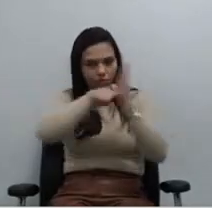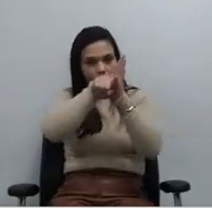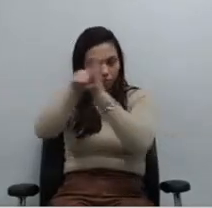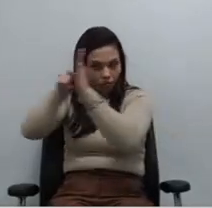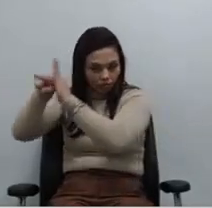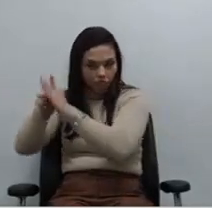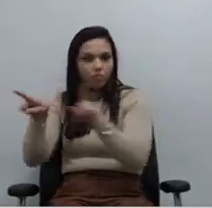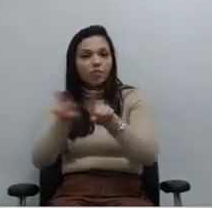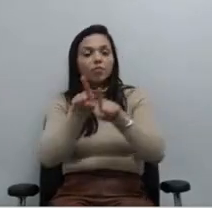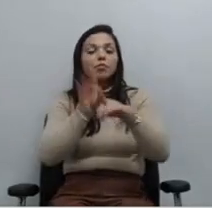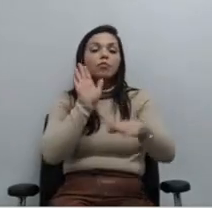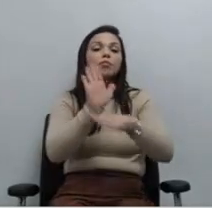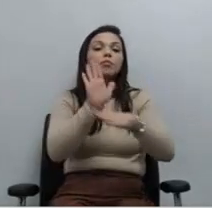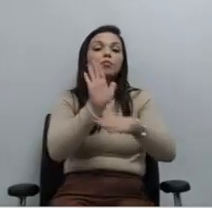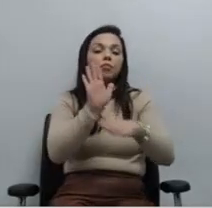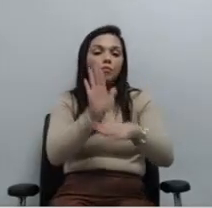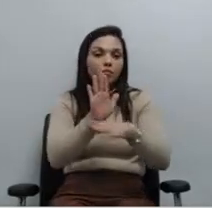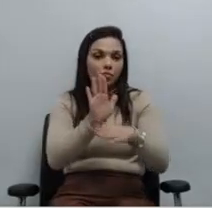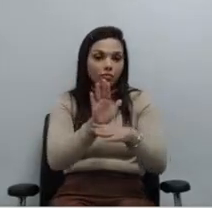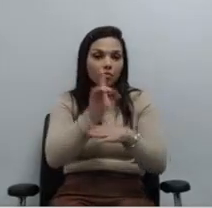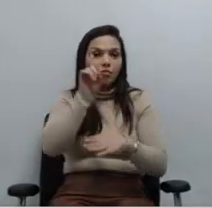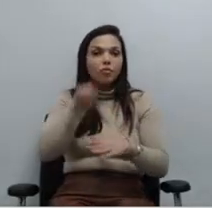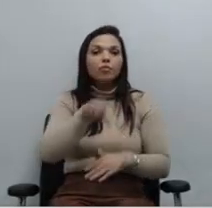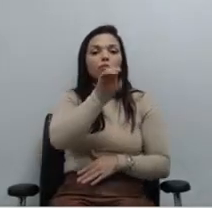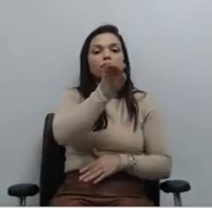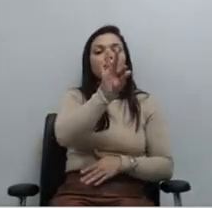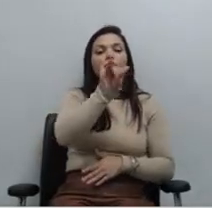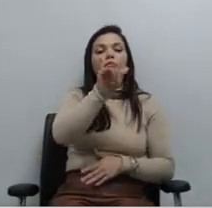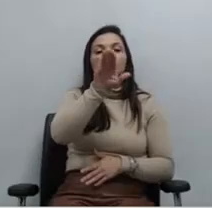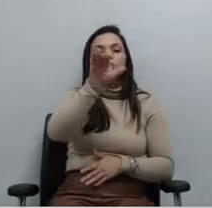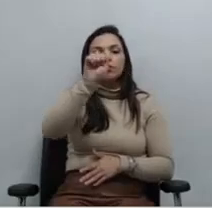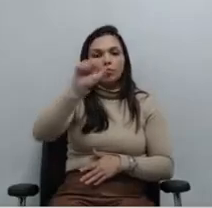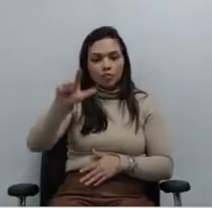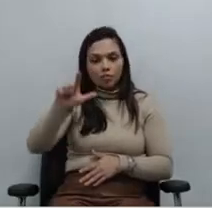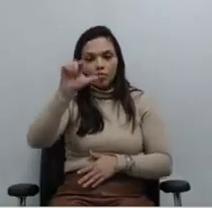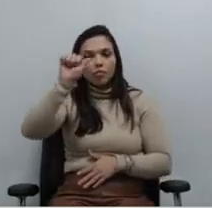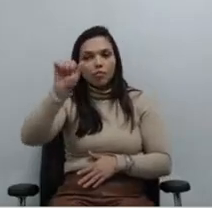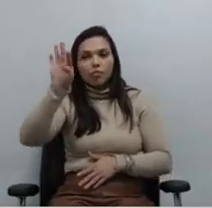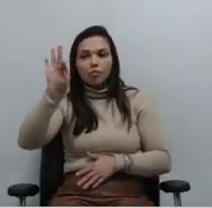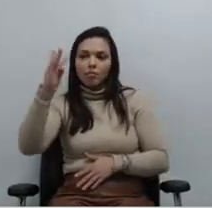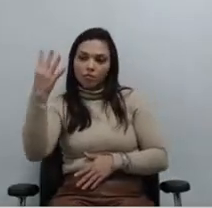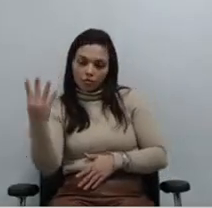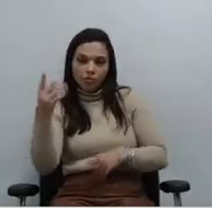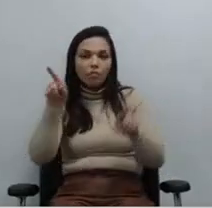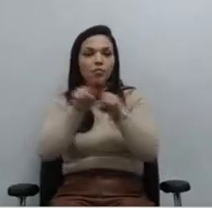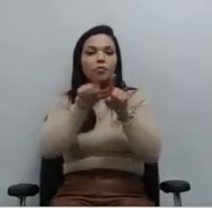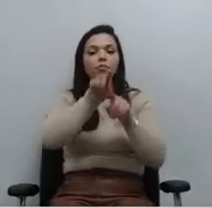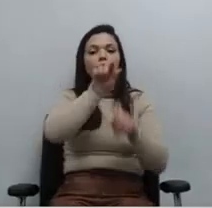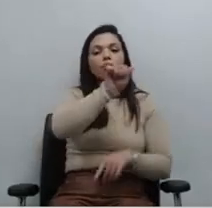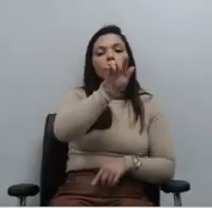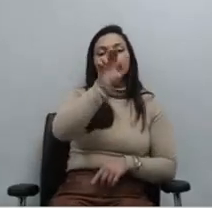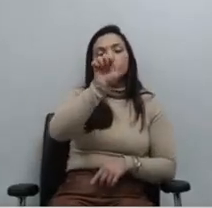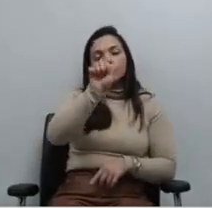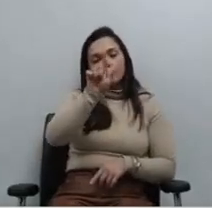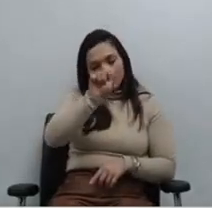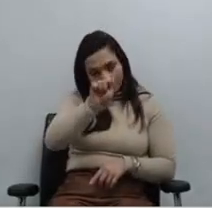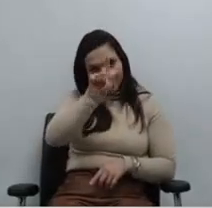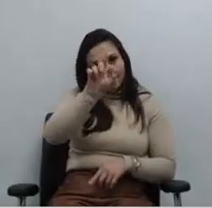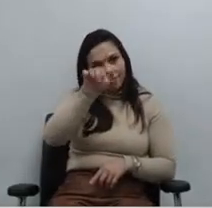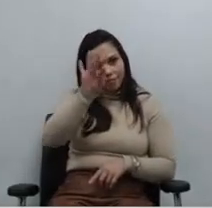e o reforço dos quadros de oficiais AT4 e agentes. O orçamento